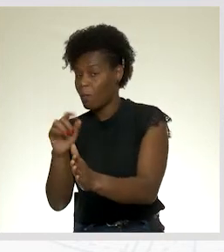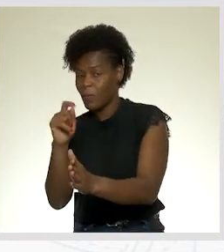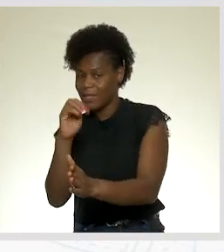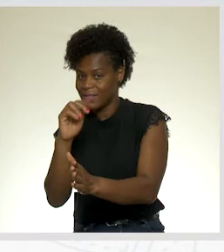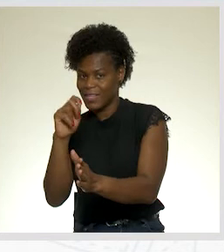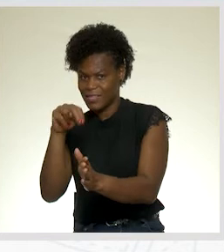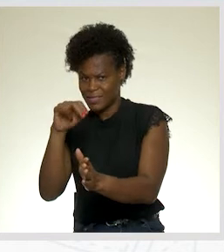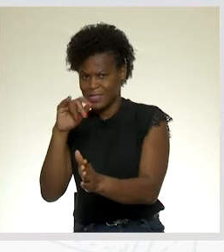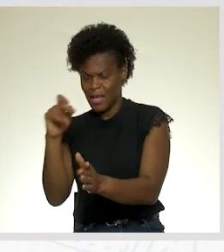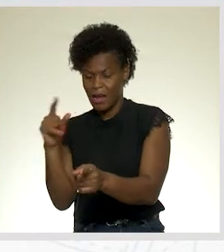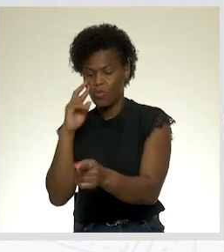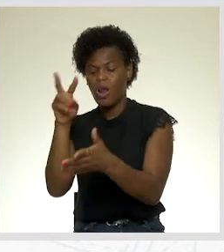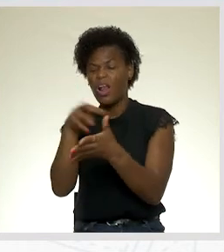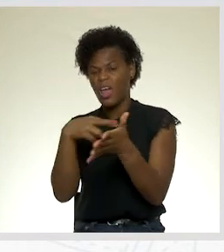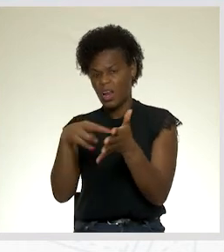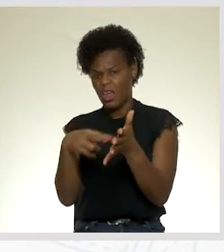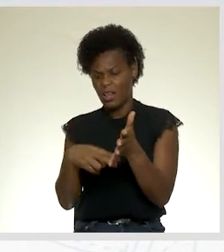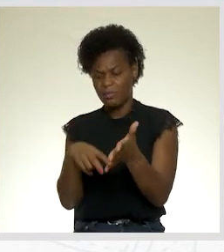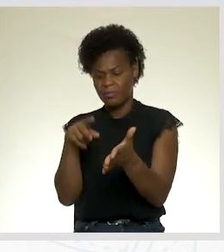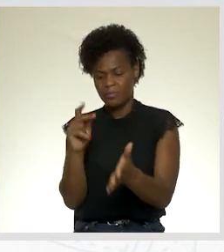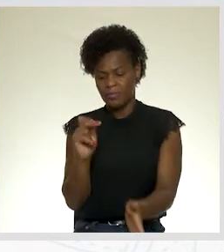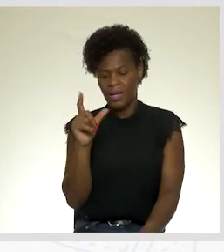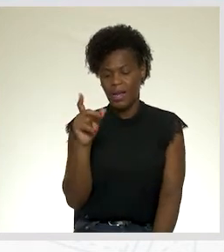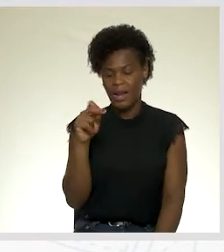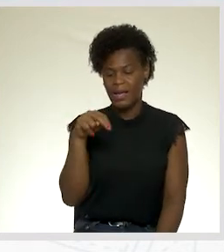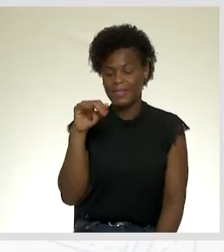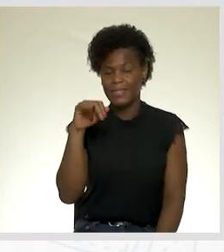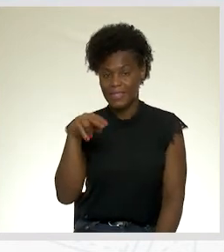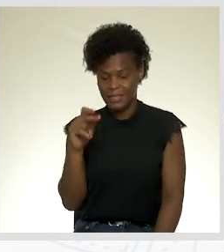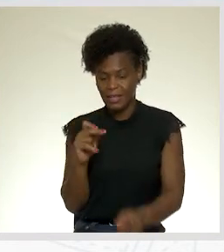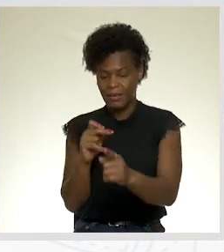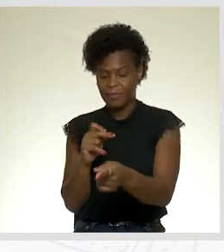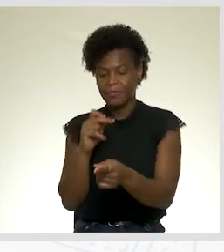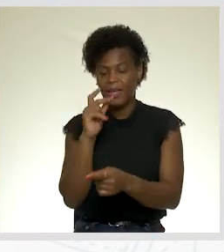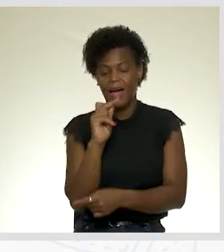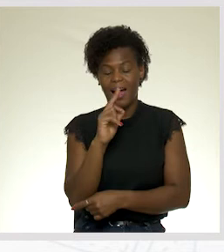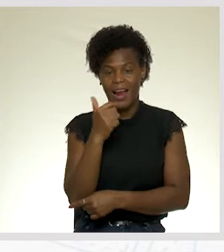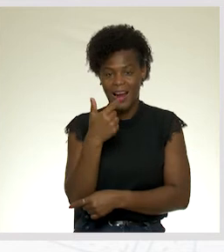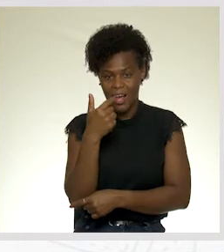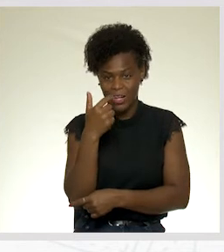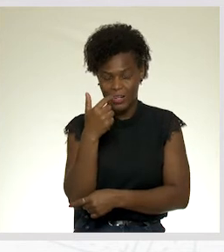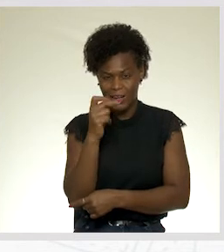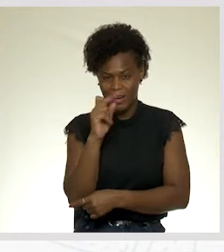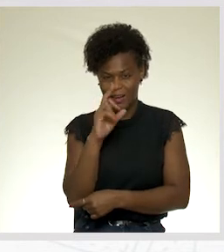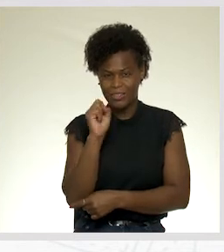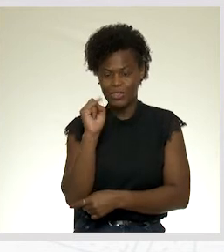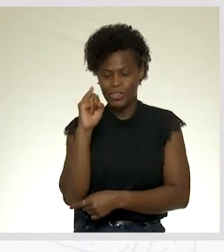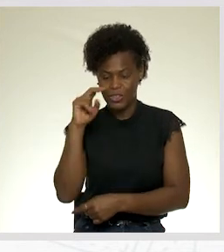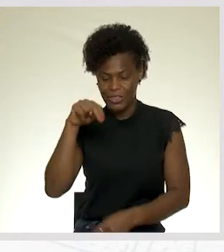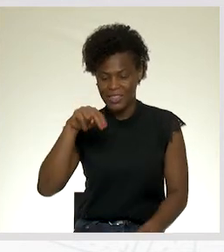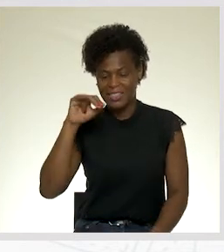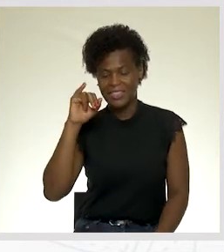asparagina, temos ácidos asparticos, temos cisteína, ácido glutâmico, temos glutamina,